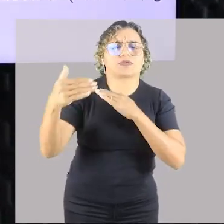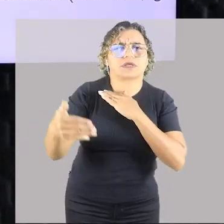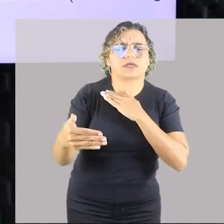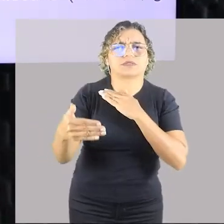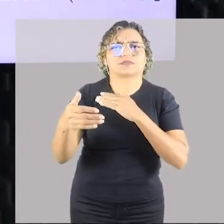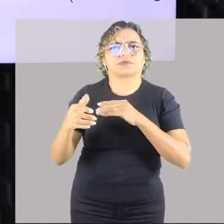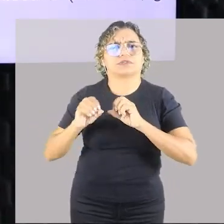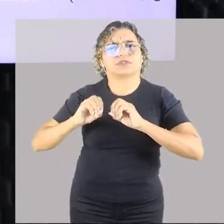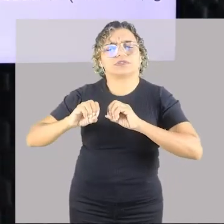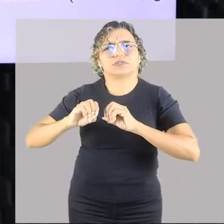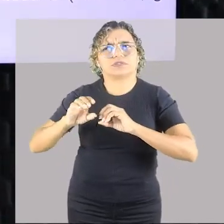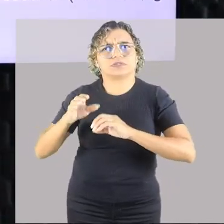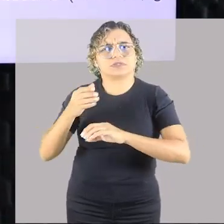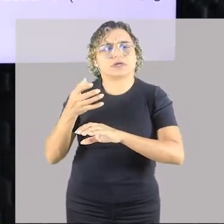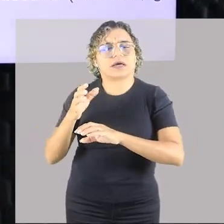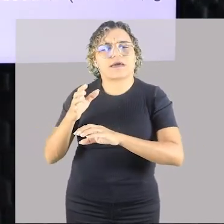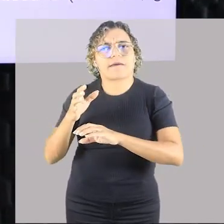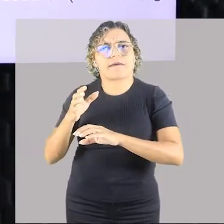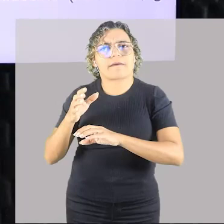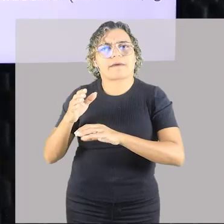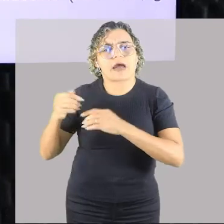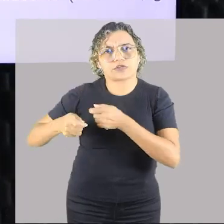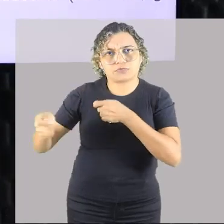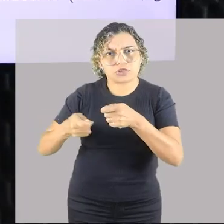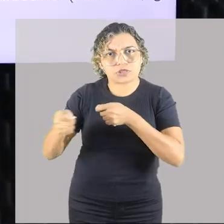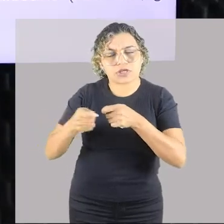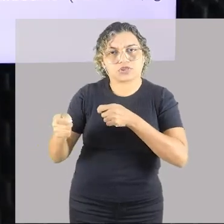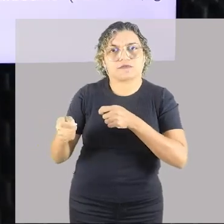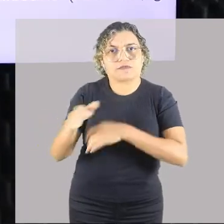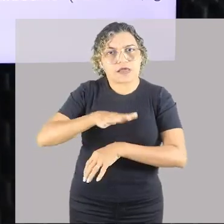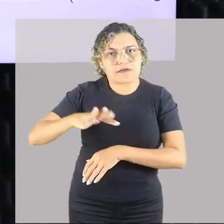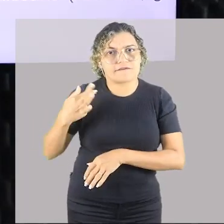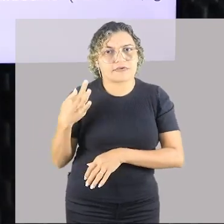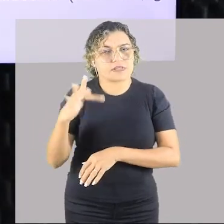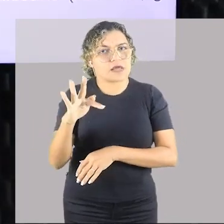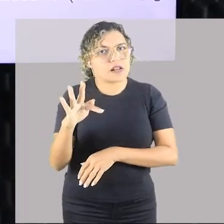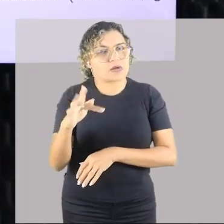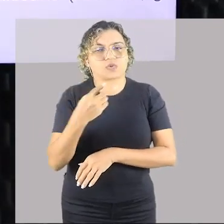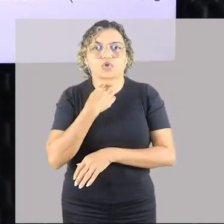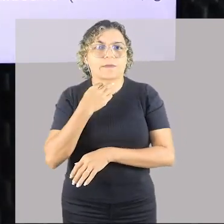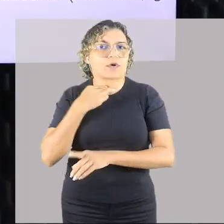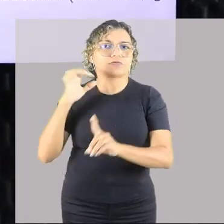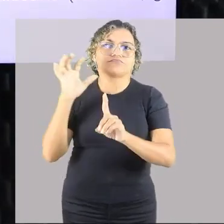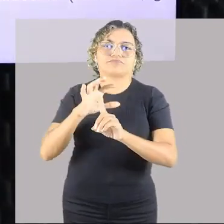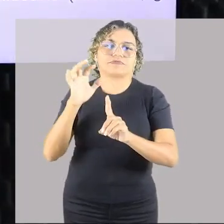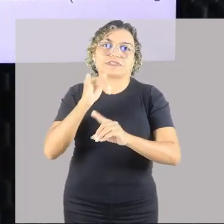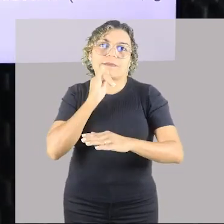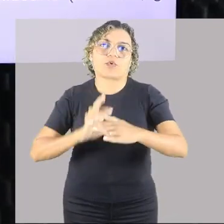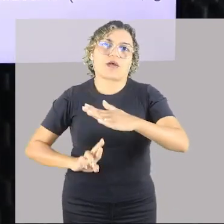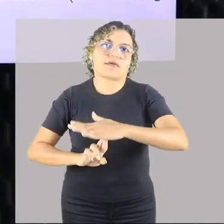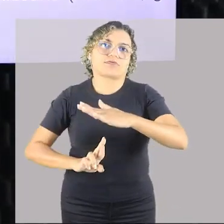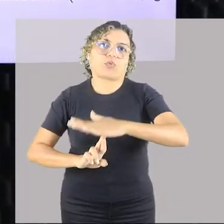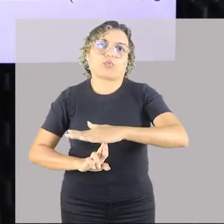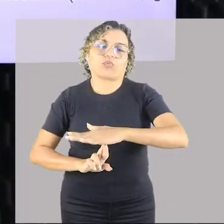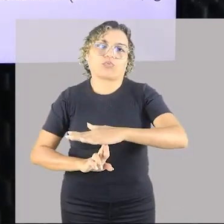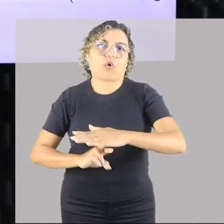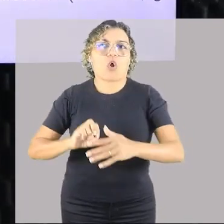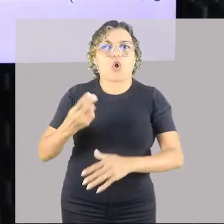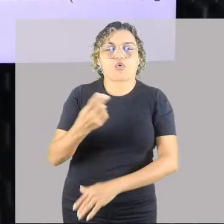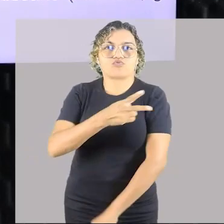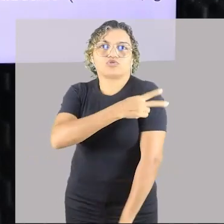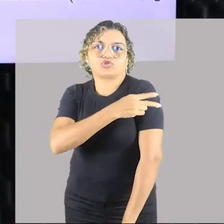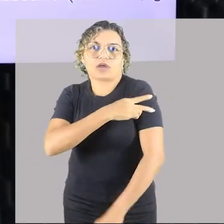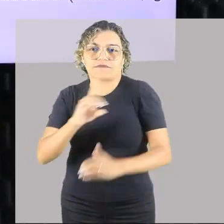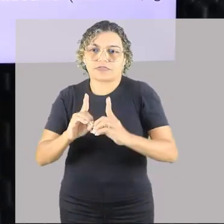administrativo disciplinar que está andando no âmbito de uma universidade federal. Ela não pode sofrer de forma alguma influência do reitor, ou